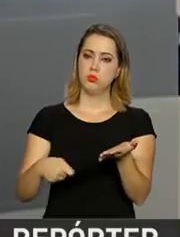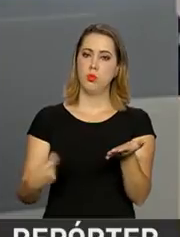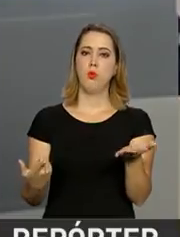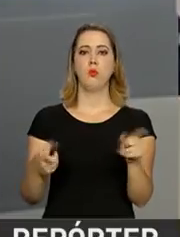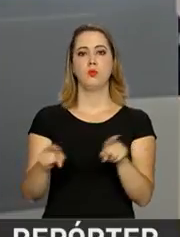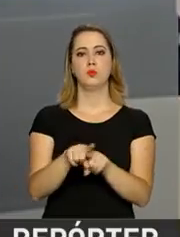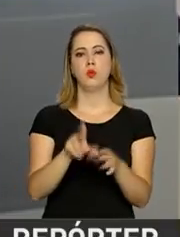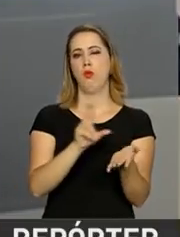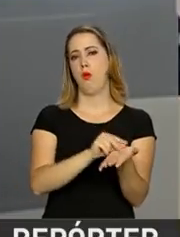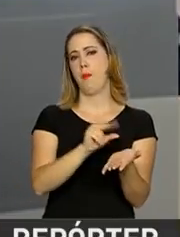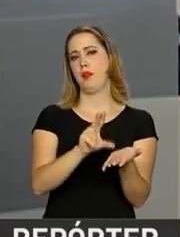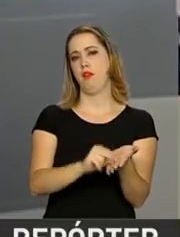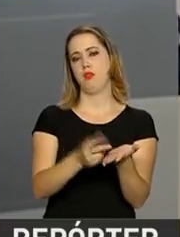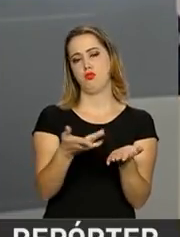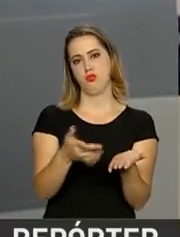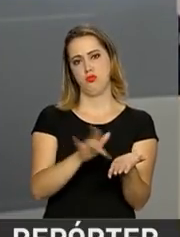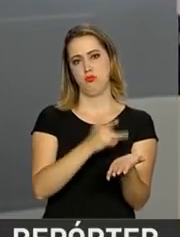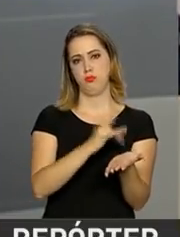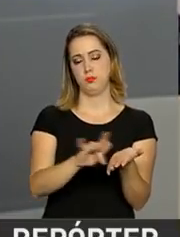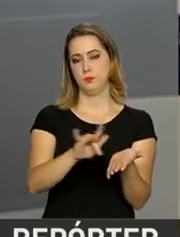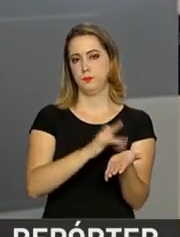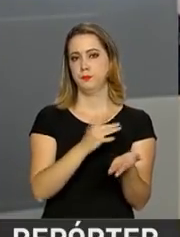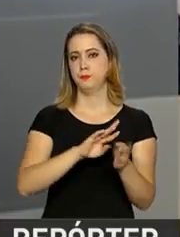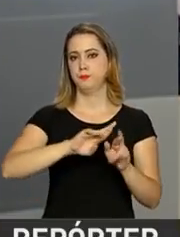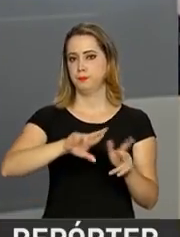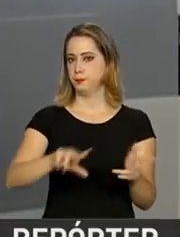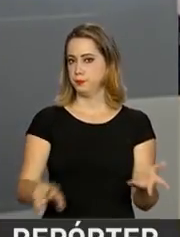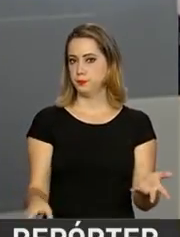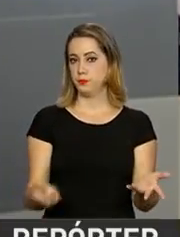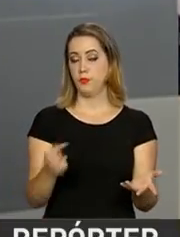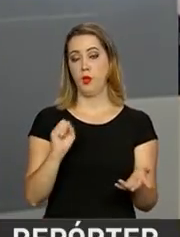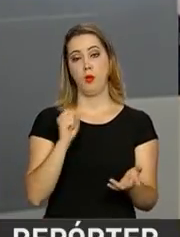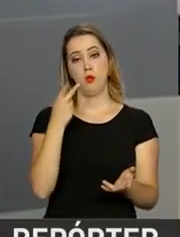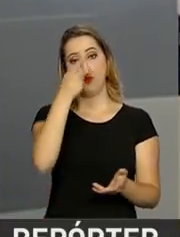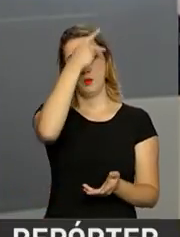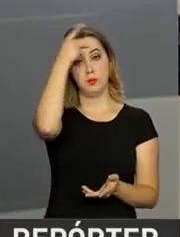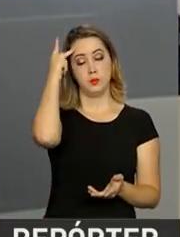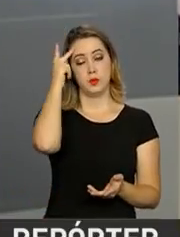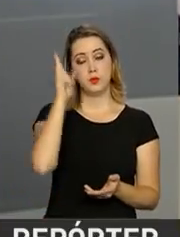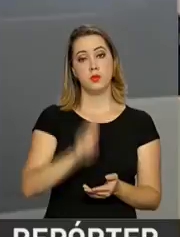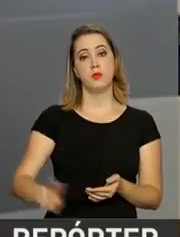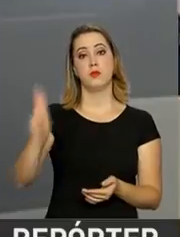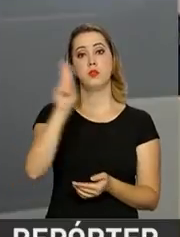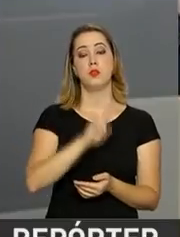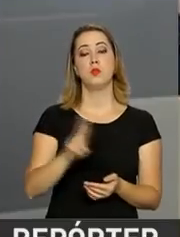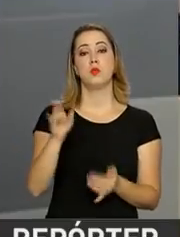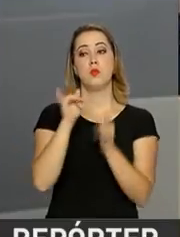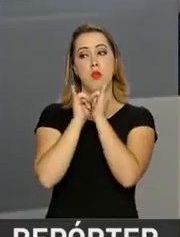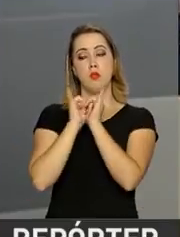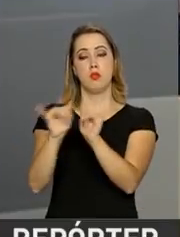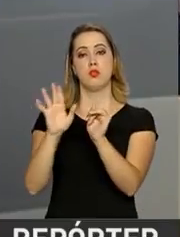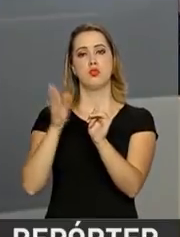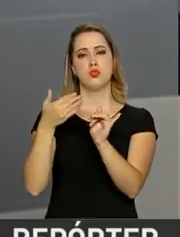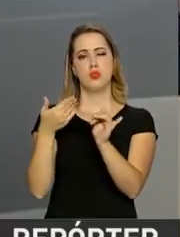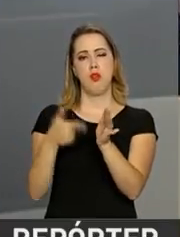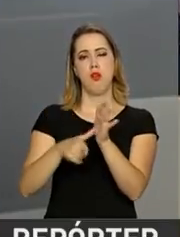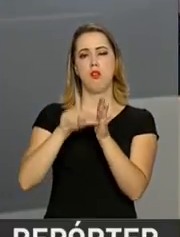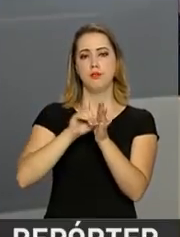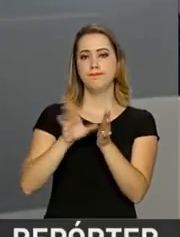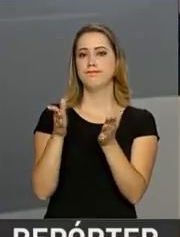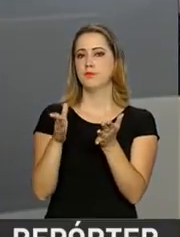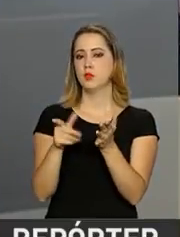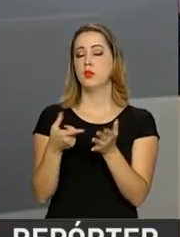dispositivos móveis como tablets e smartphones ou ainda para quem vai usar a declaração pré preenchida